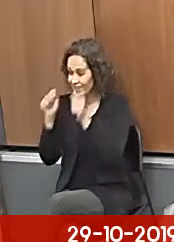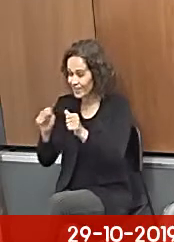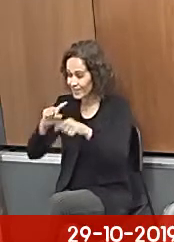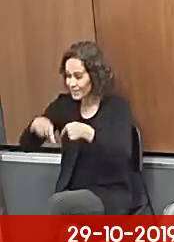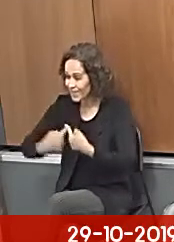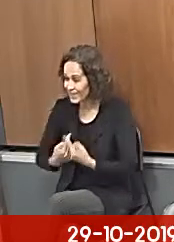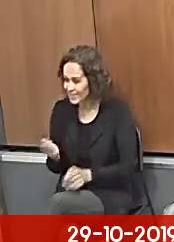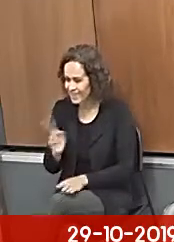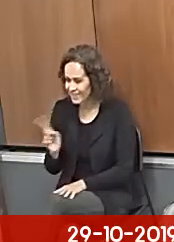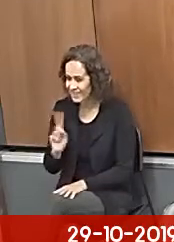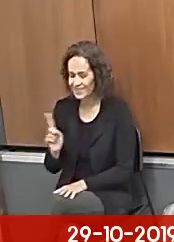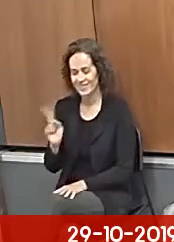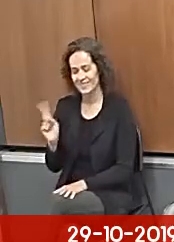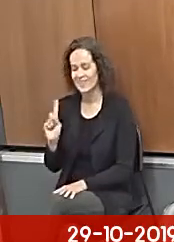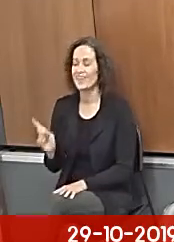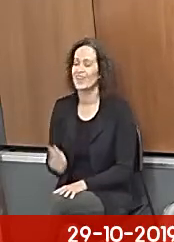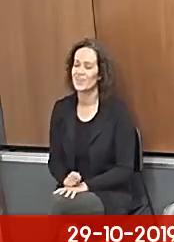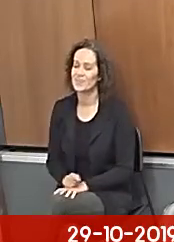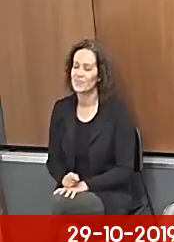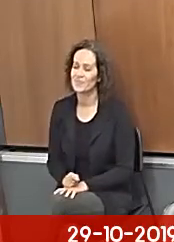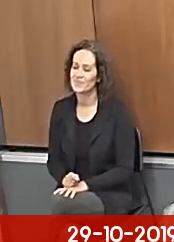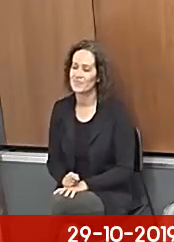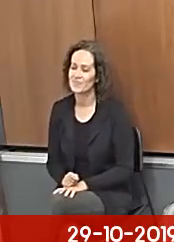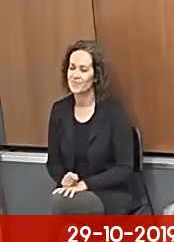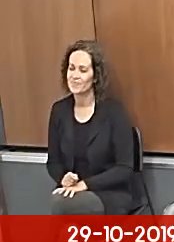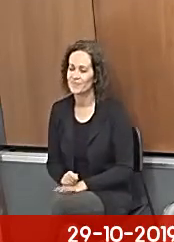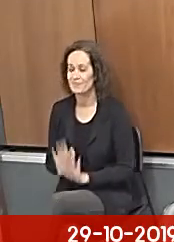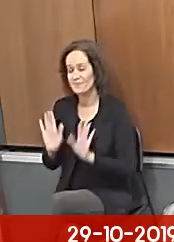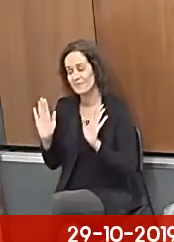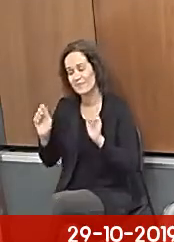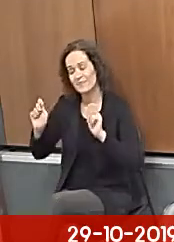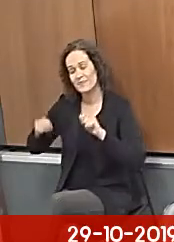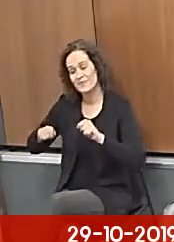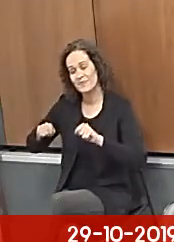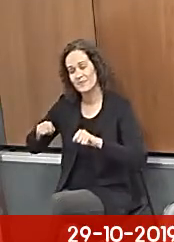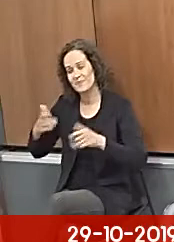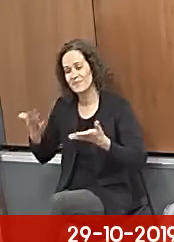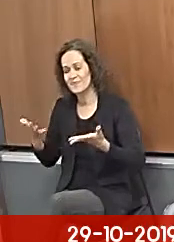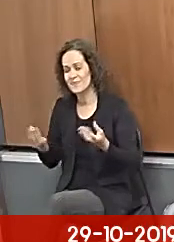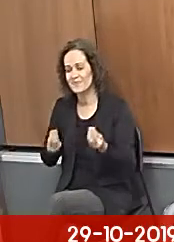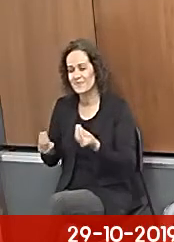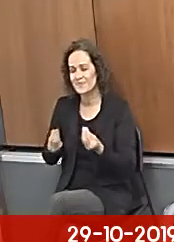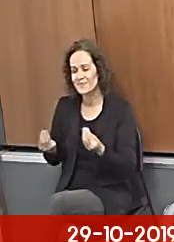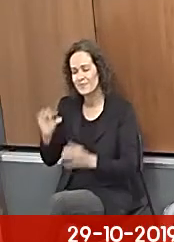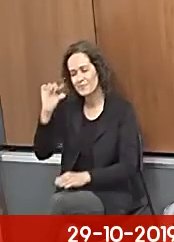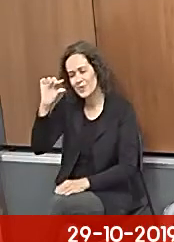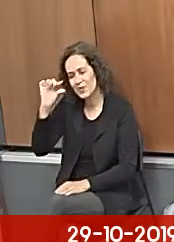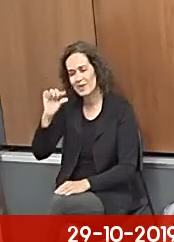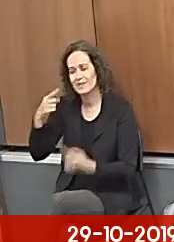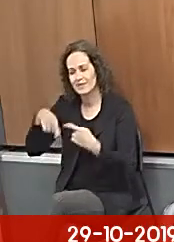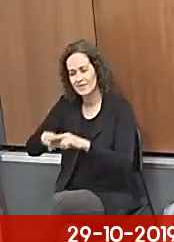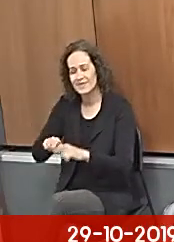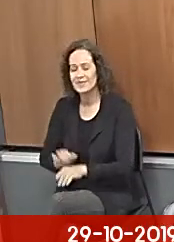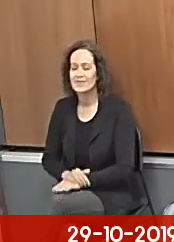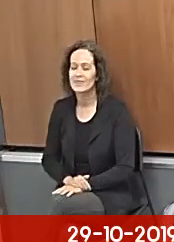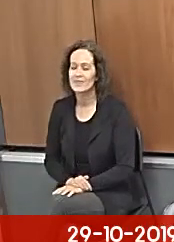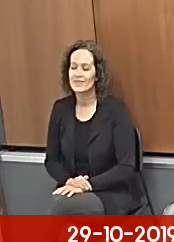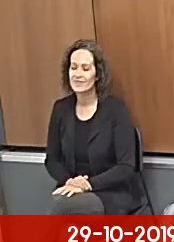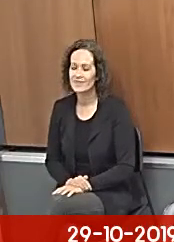não, viu? Mas a gente pode fazer uma sessão. Uma sessão, uma pequena sessão. Isso.